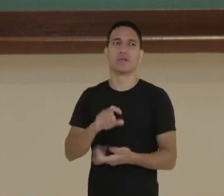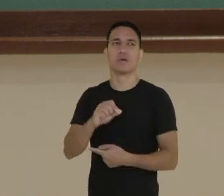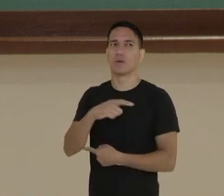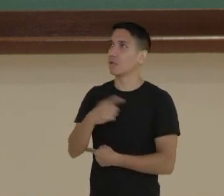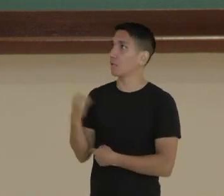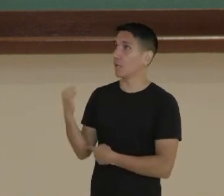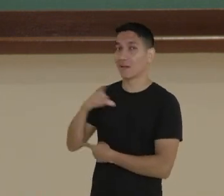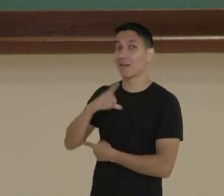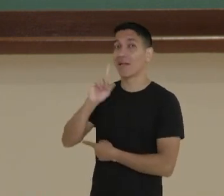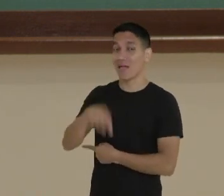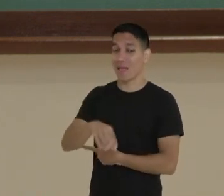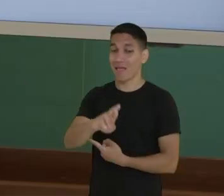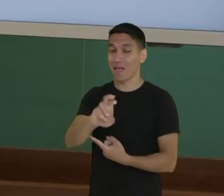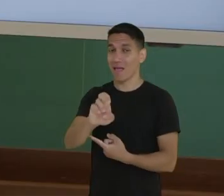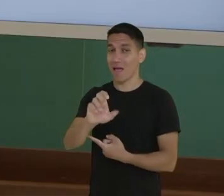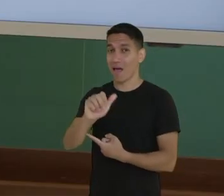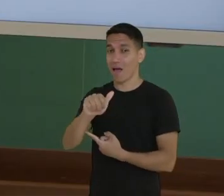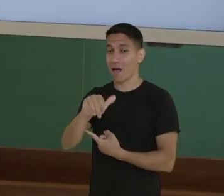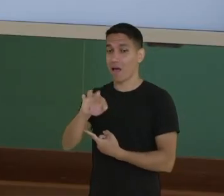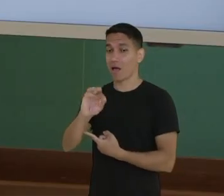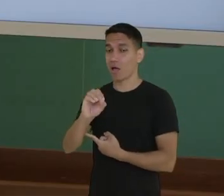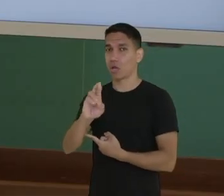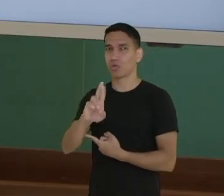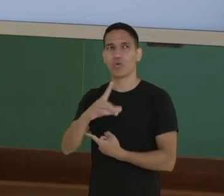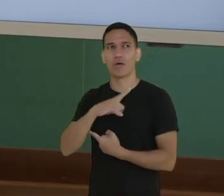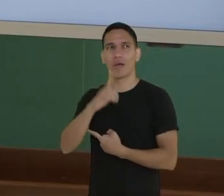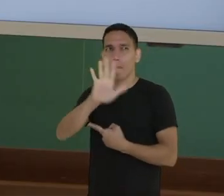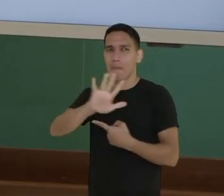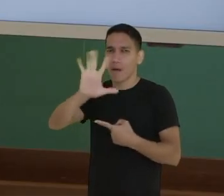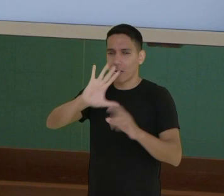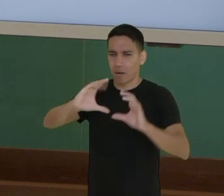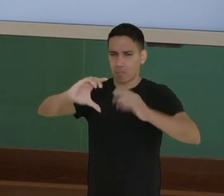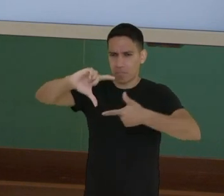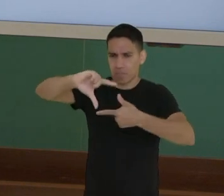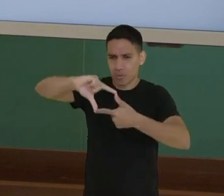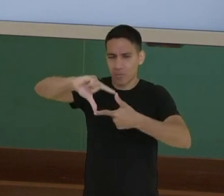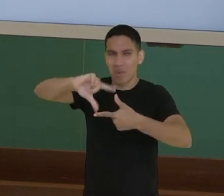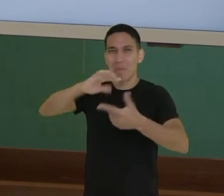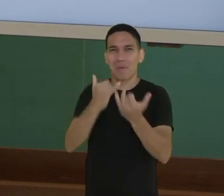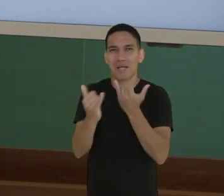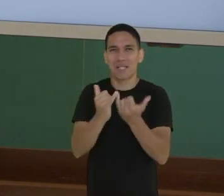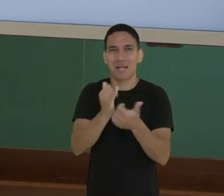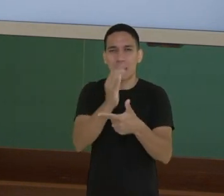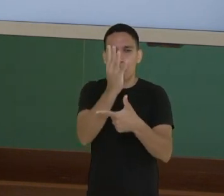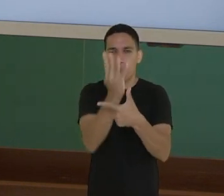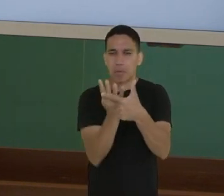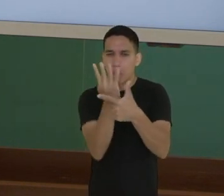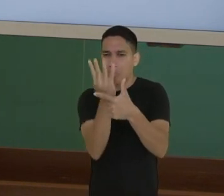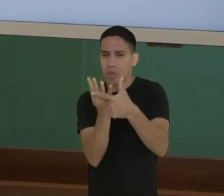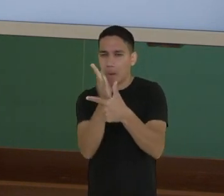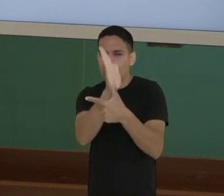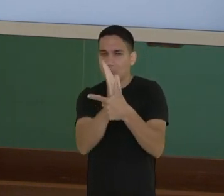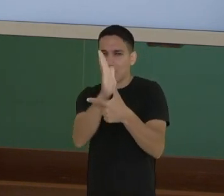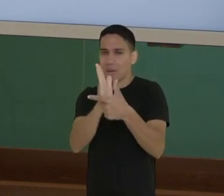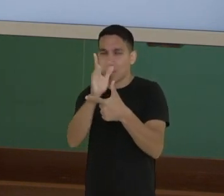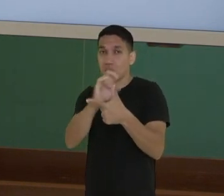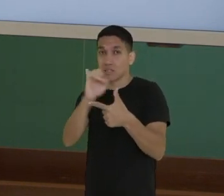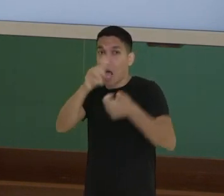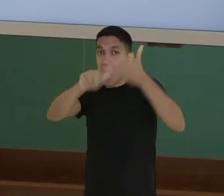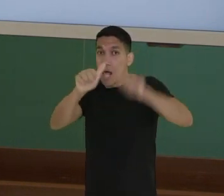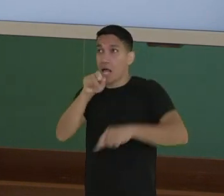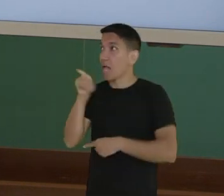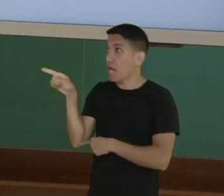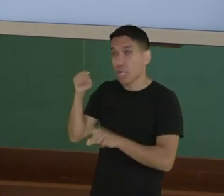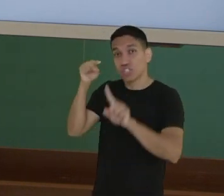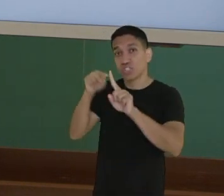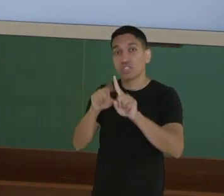um reator, né? E essa figurinha que está aparecendo aqui parece barrinhas, certo? Se você for analisar aqui, esse tipo de energia